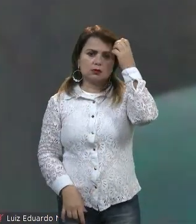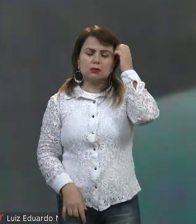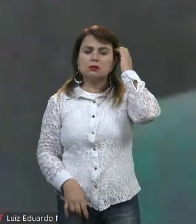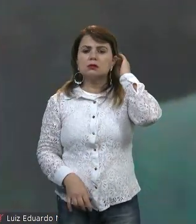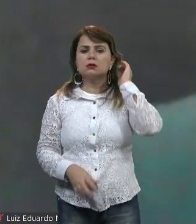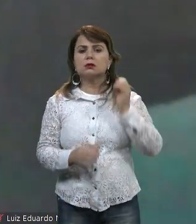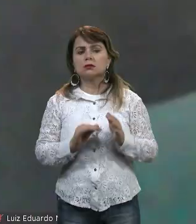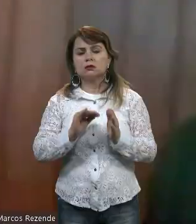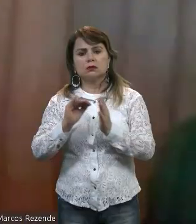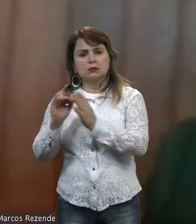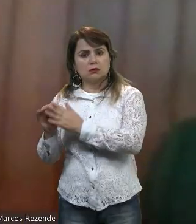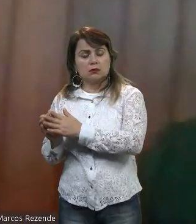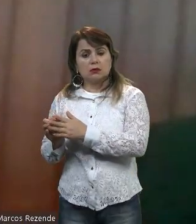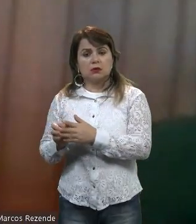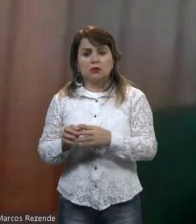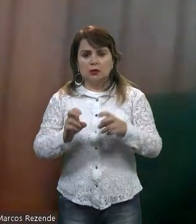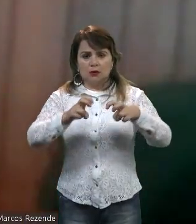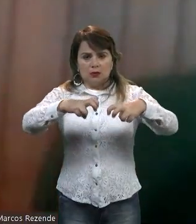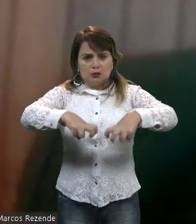Eu informo